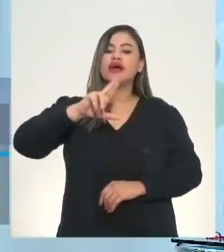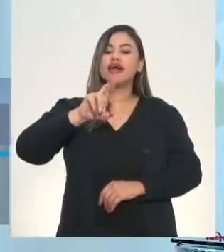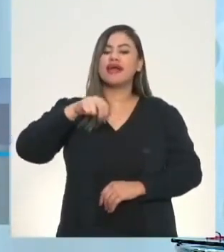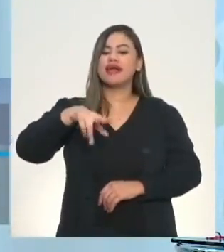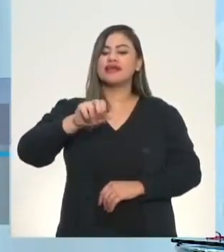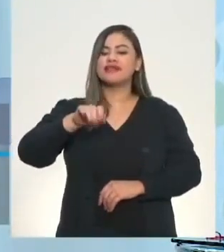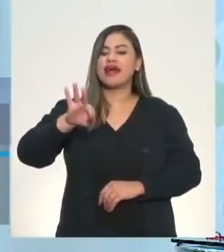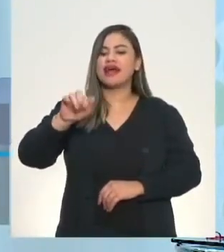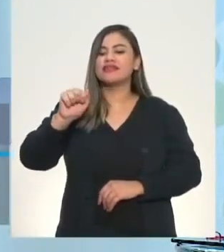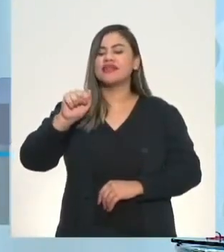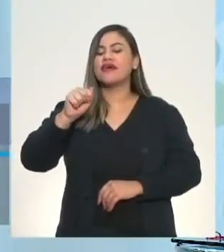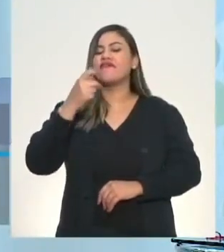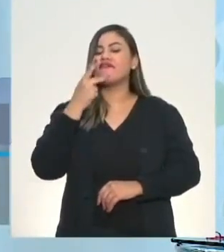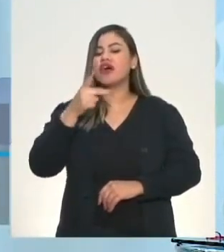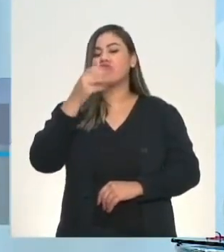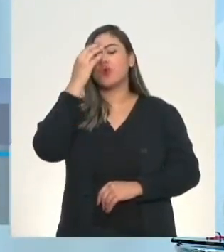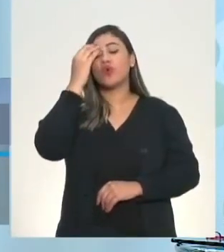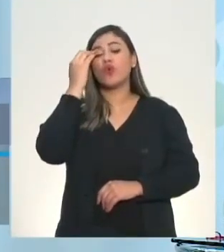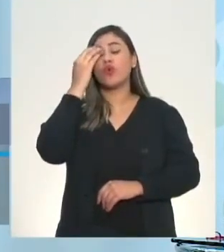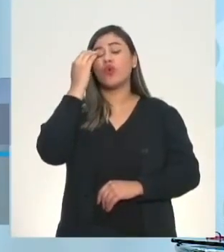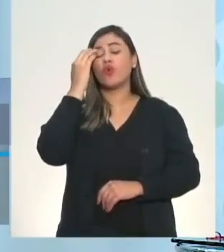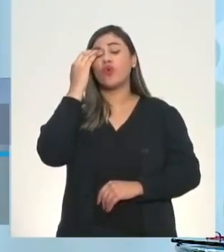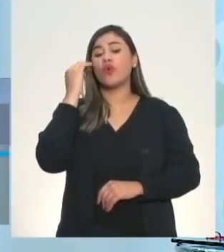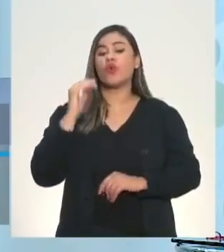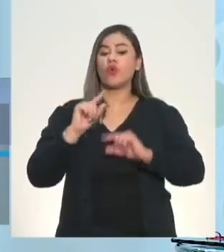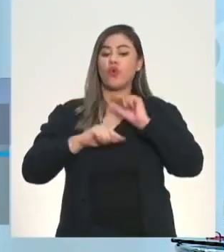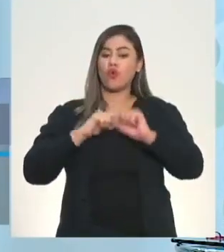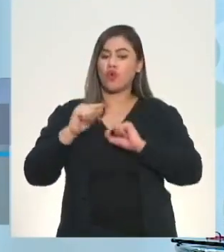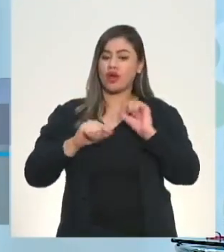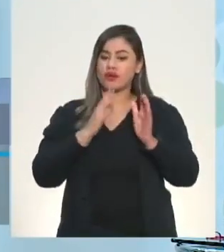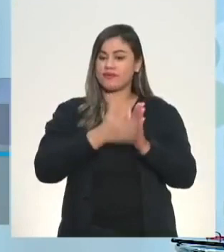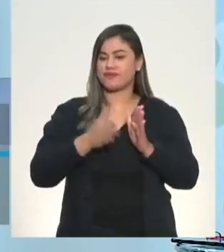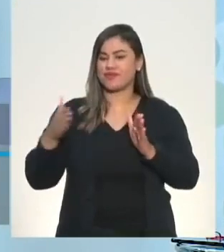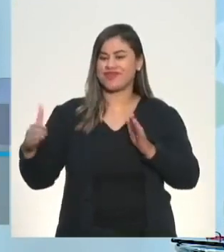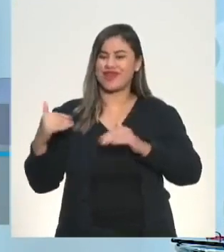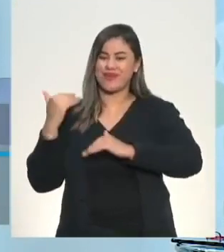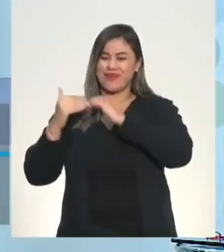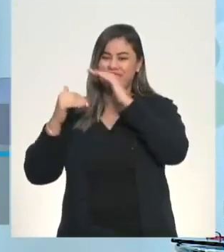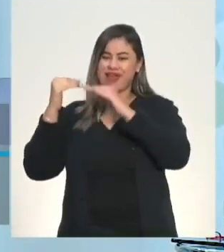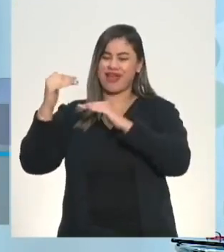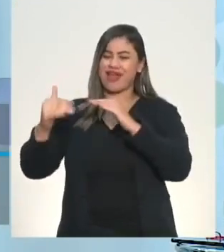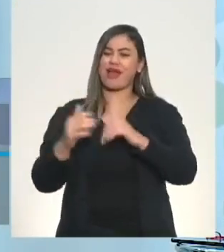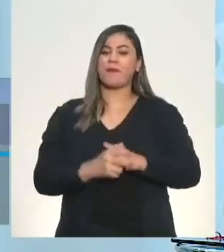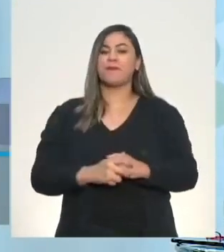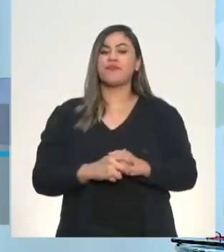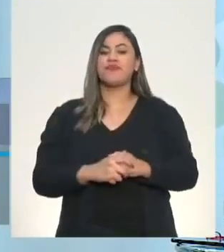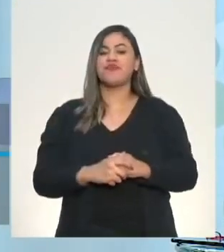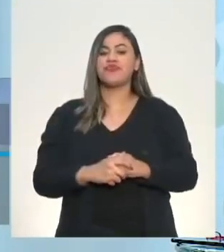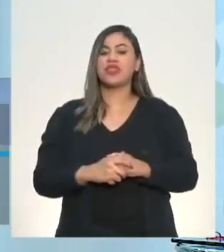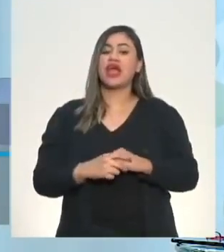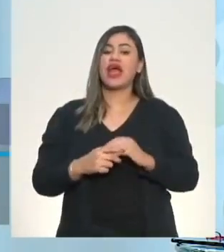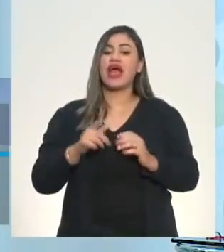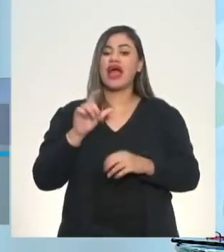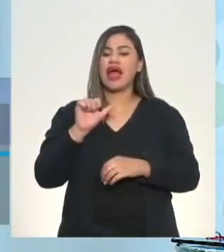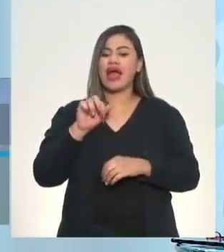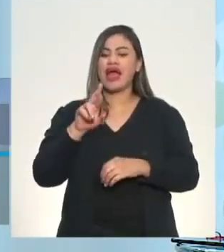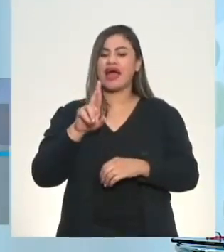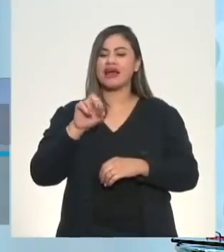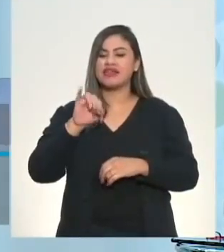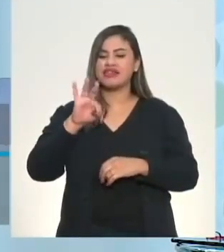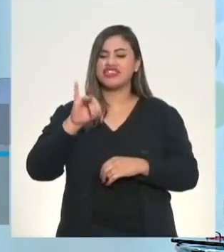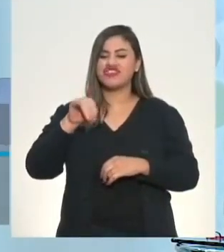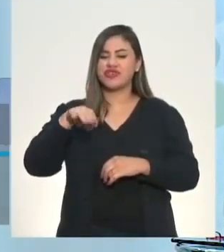falou da construção lá, da lei de formação das progressões aritméticas. Nesse momento, a gente nem usa a